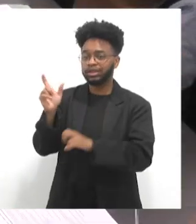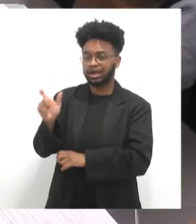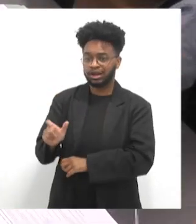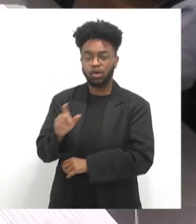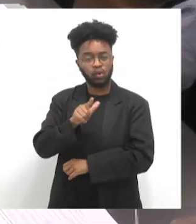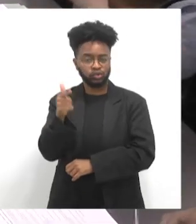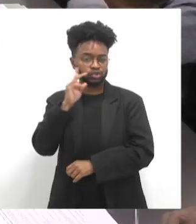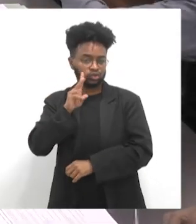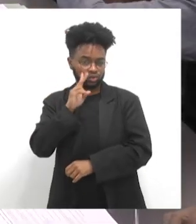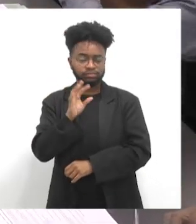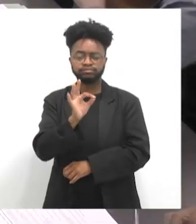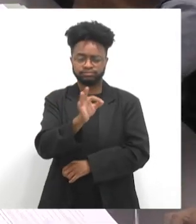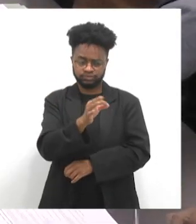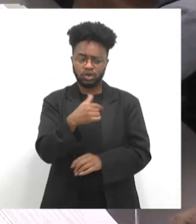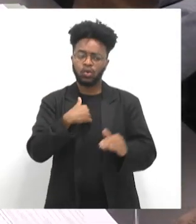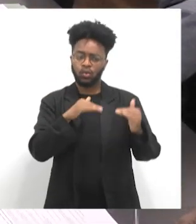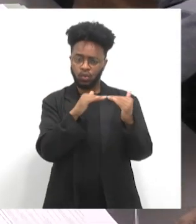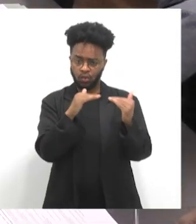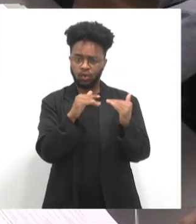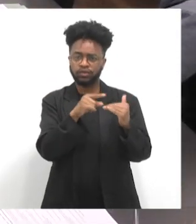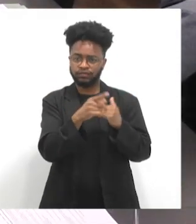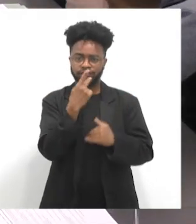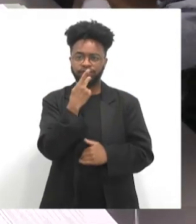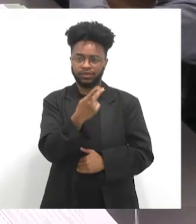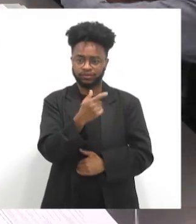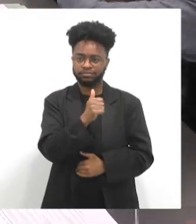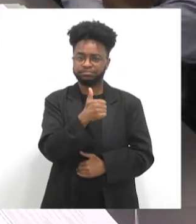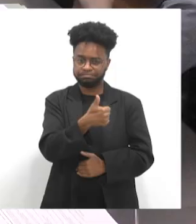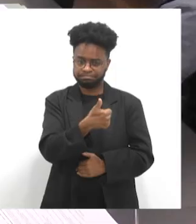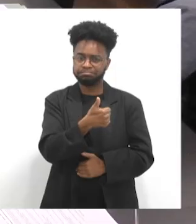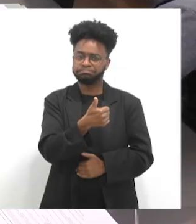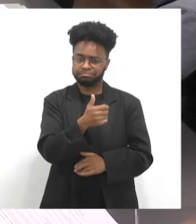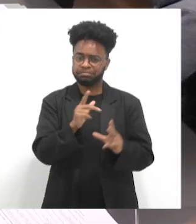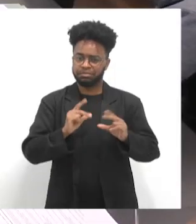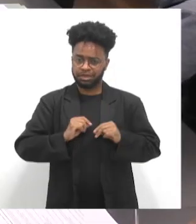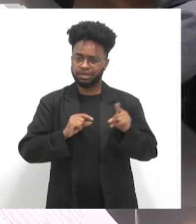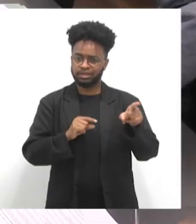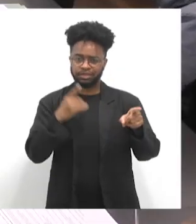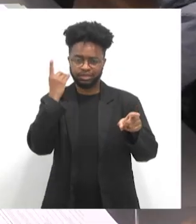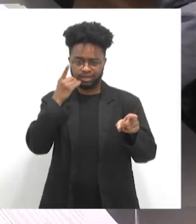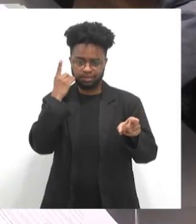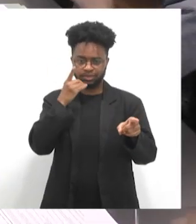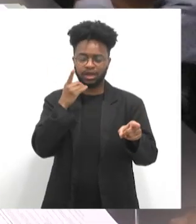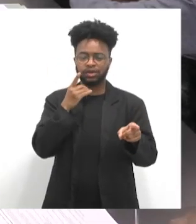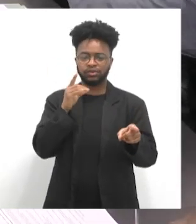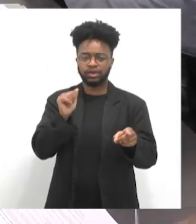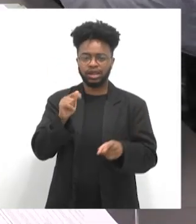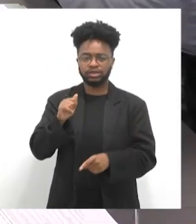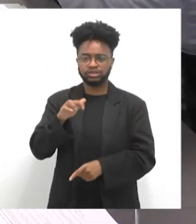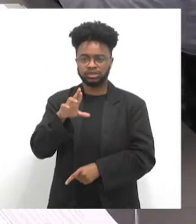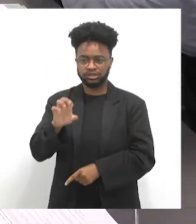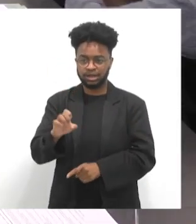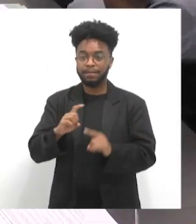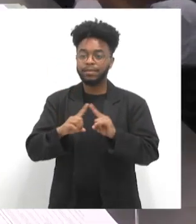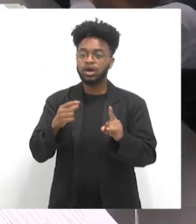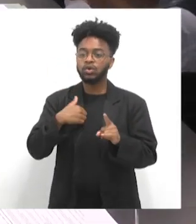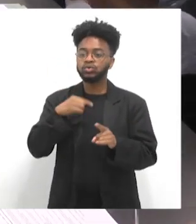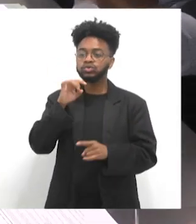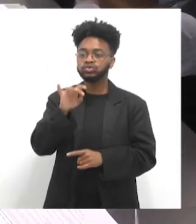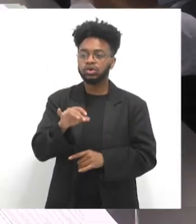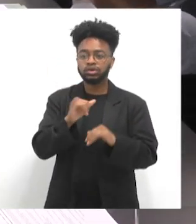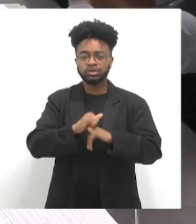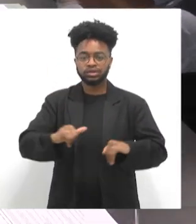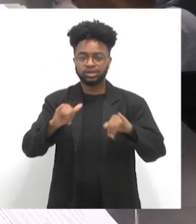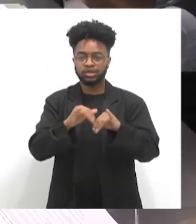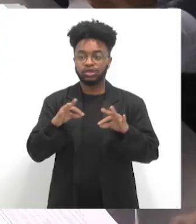É verdade. Eu concordo com a observação pertinente de mérito do deputado que não aplaude. Era apenas essa para dizer que todos